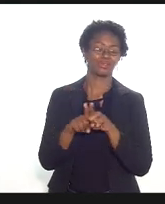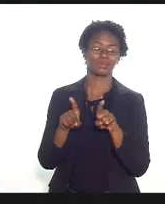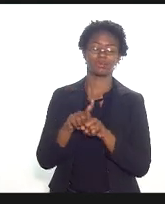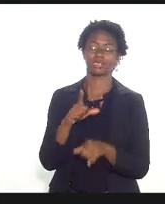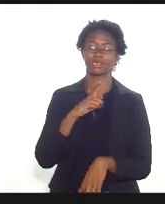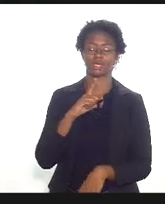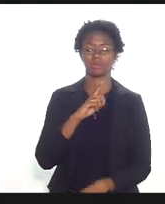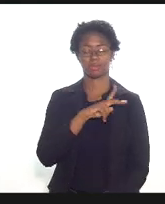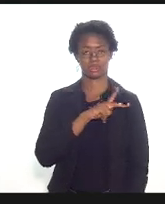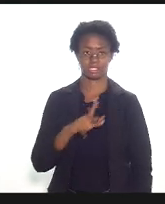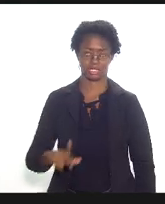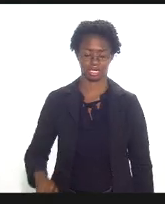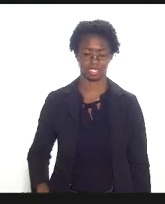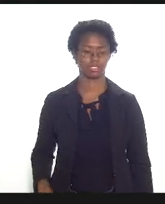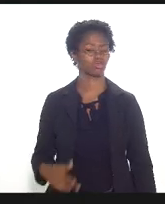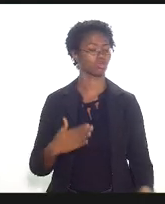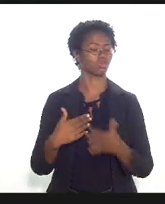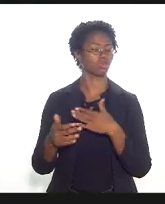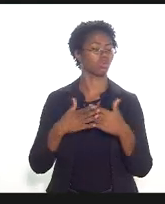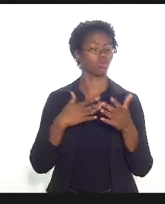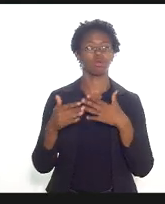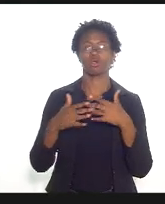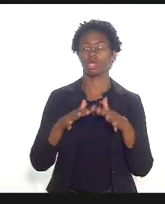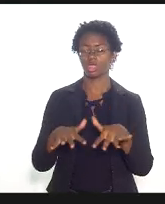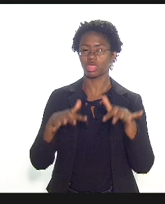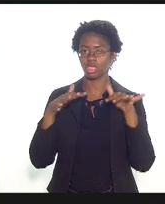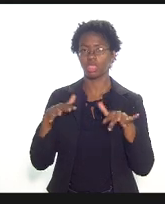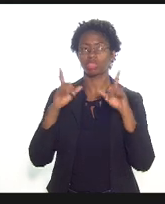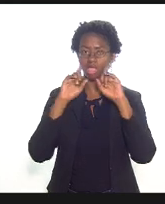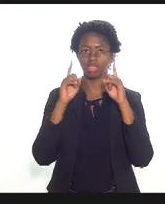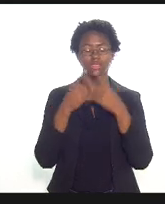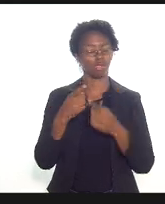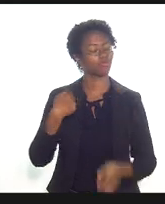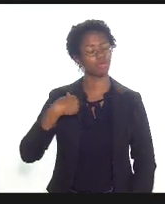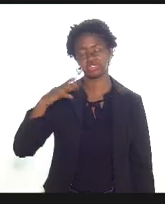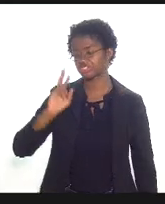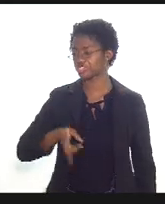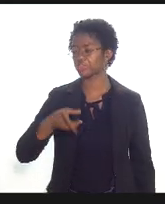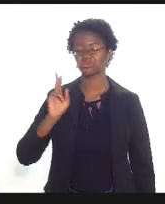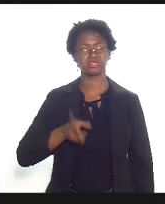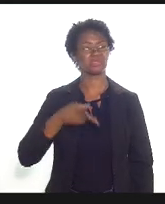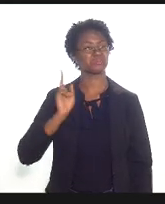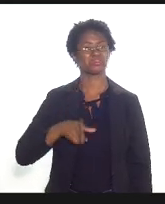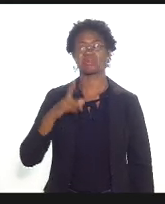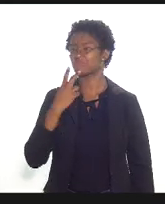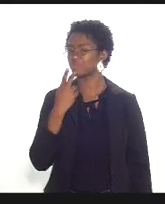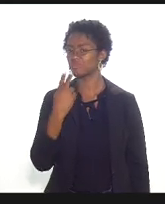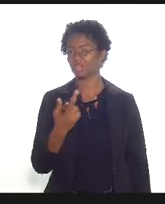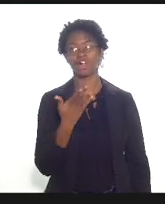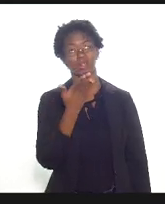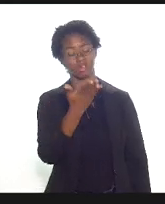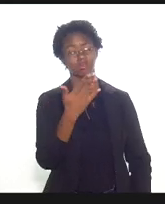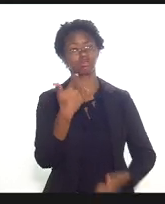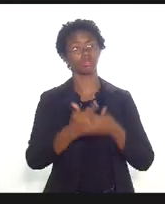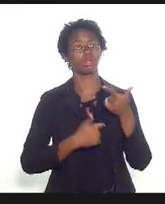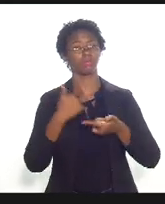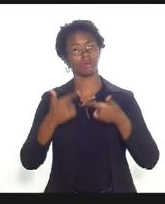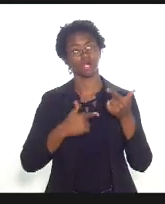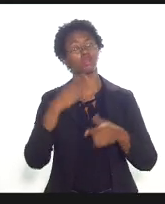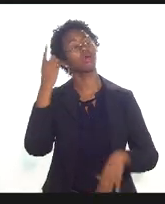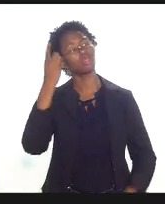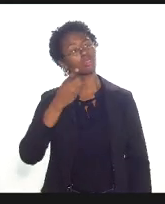presidente, qualquer audiência que eu participo, reuniões, eu sempre reforço muito o trabalho, não só dos